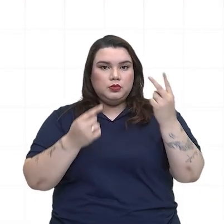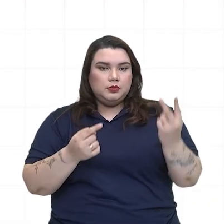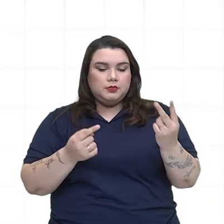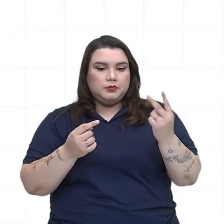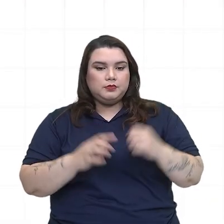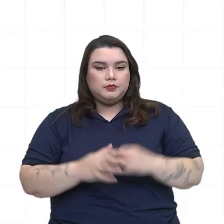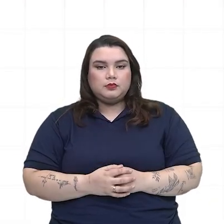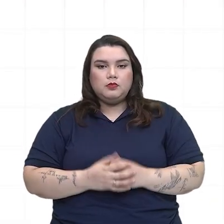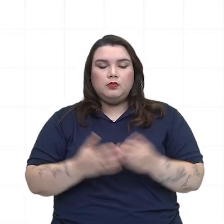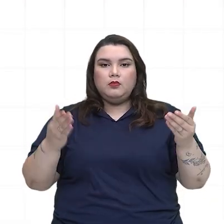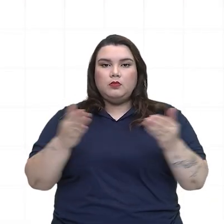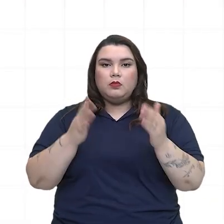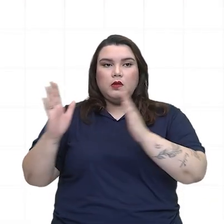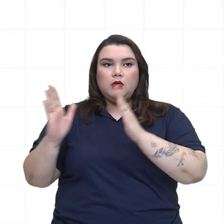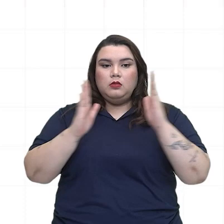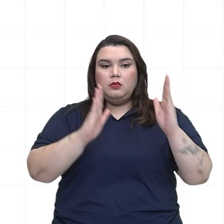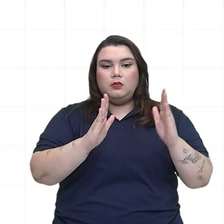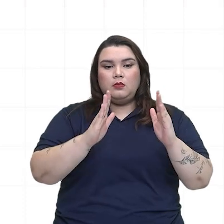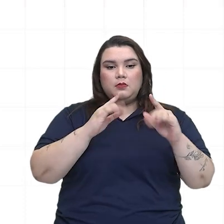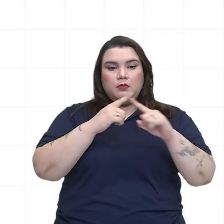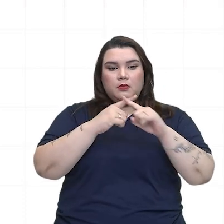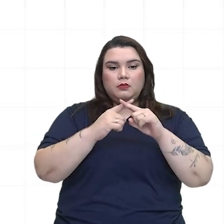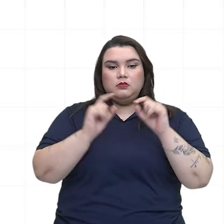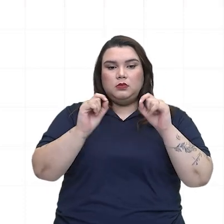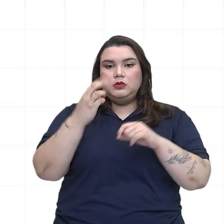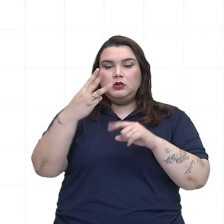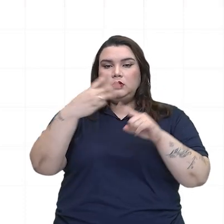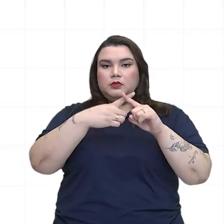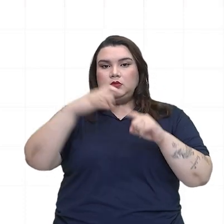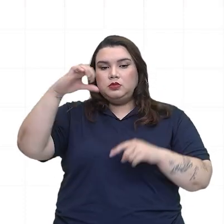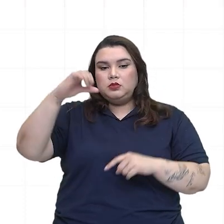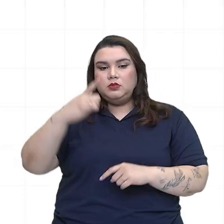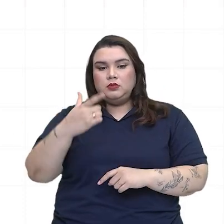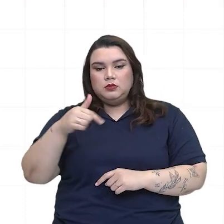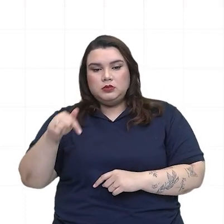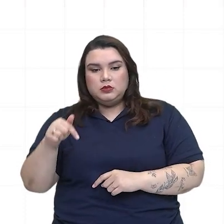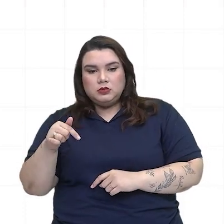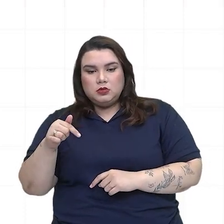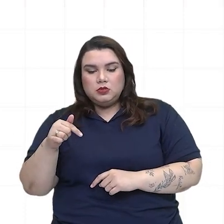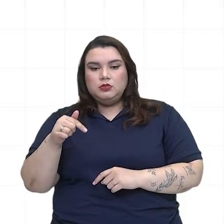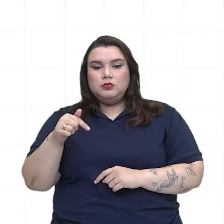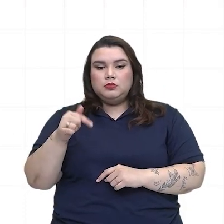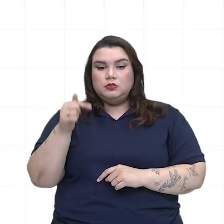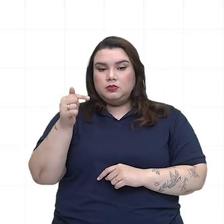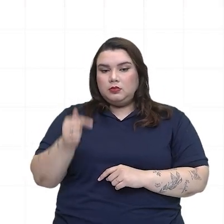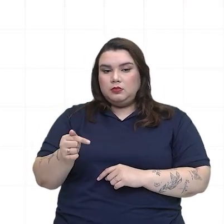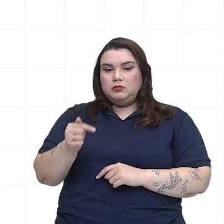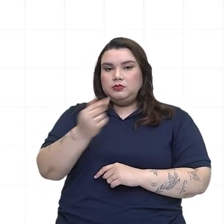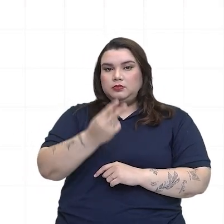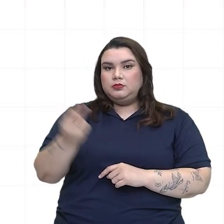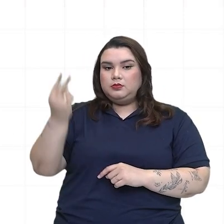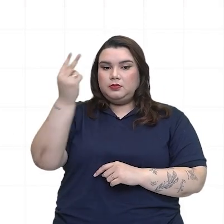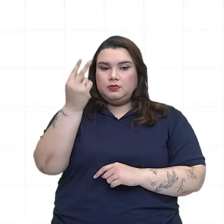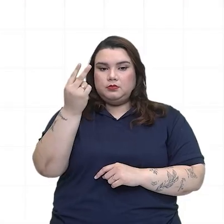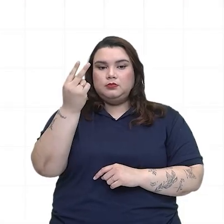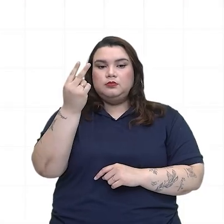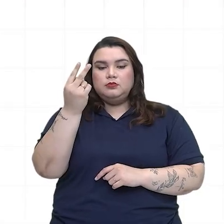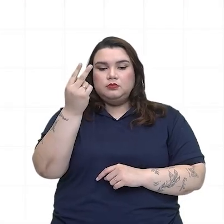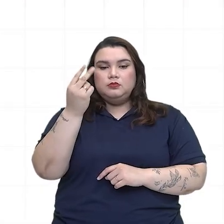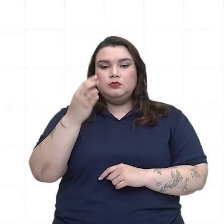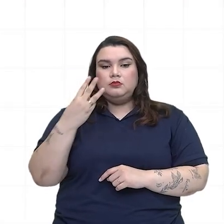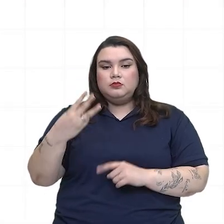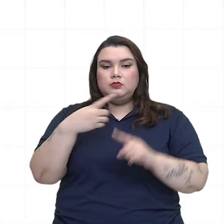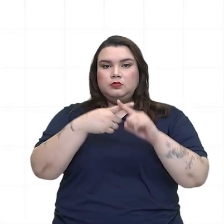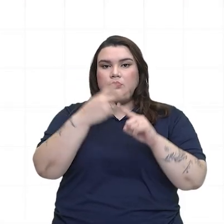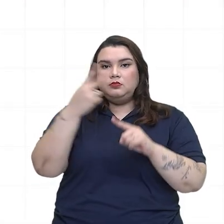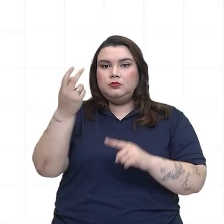a próxima multiplicação, 3 vezes 9, 27. Fica o 7, vai 2. 3